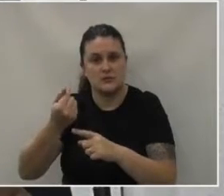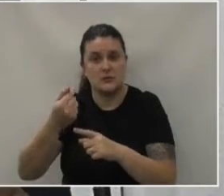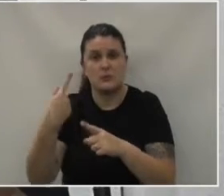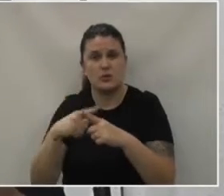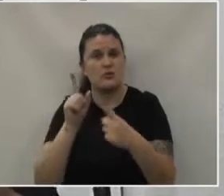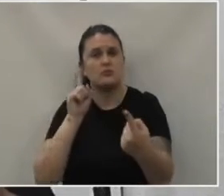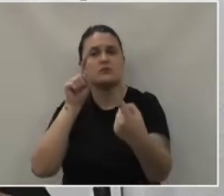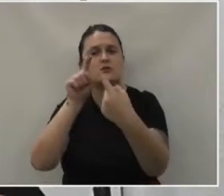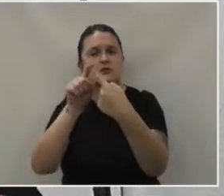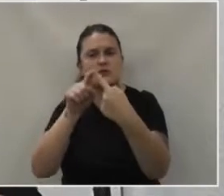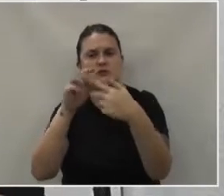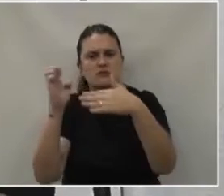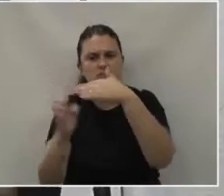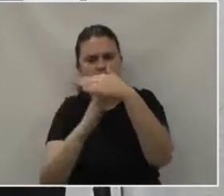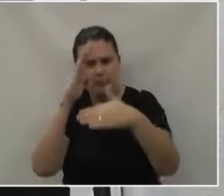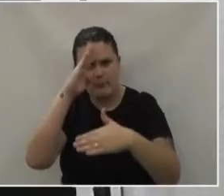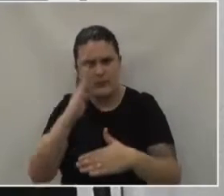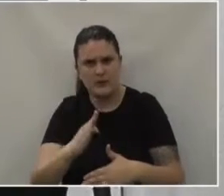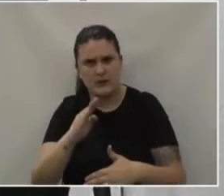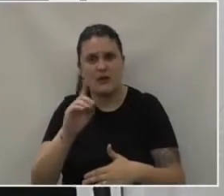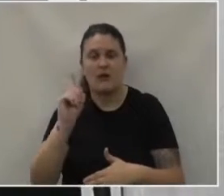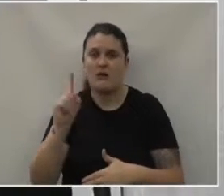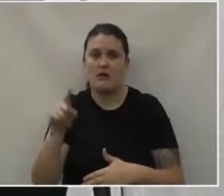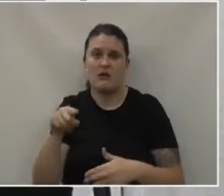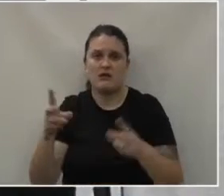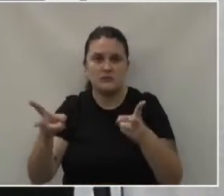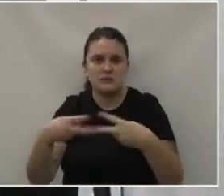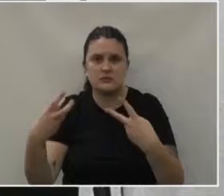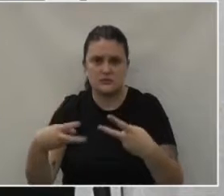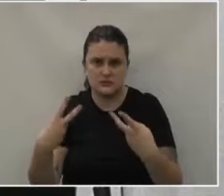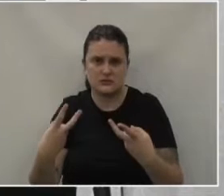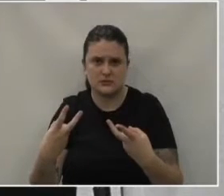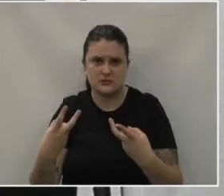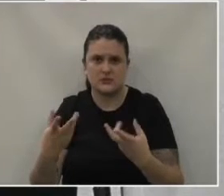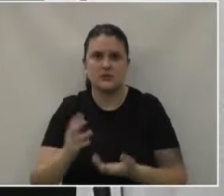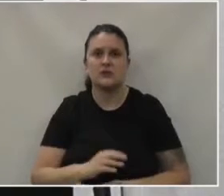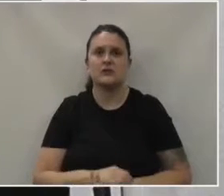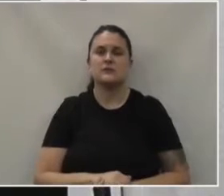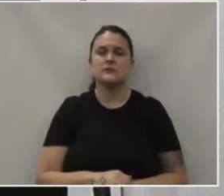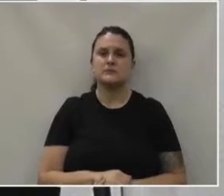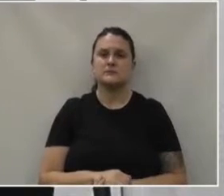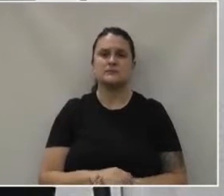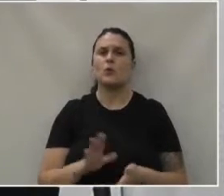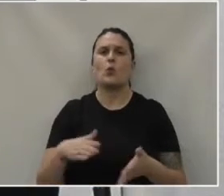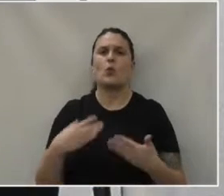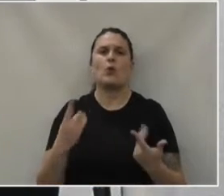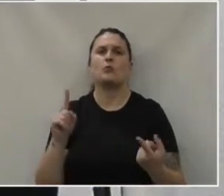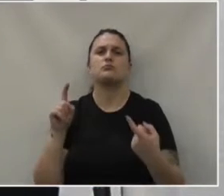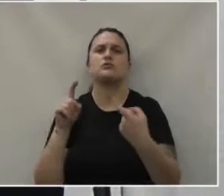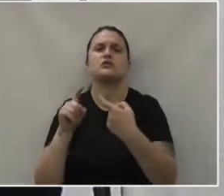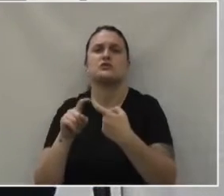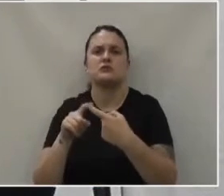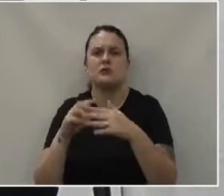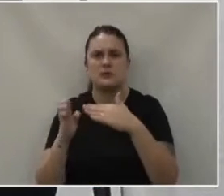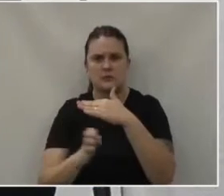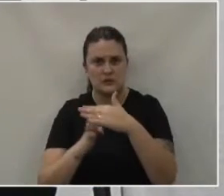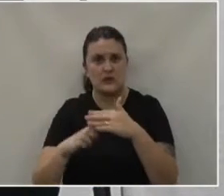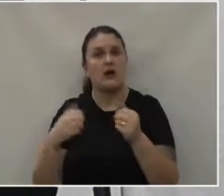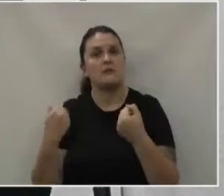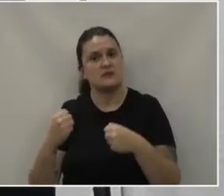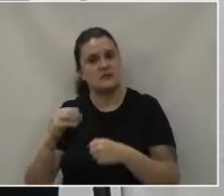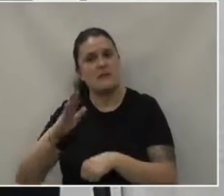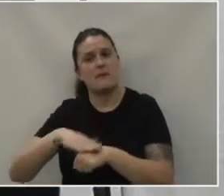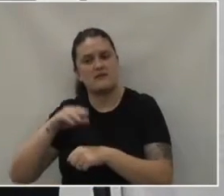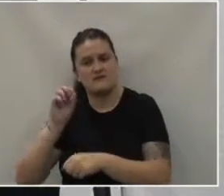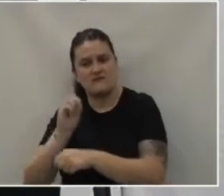empresa, eu acredito que haja empresários dentro do plenário. Qual é o objetivo da sua empresa? Gerar emprego e